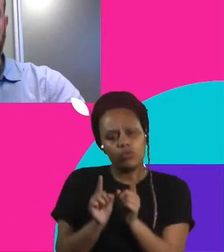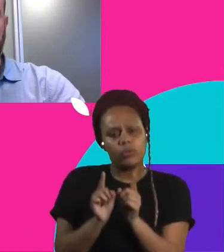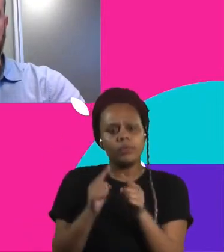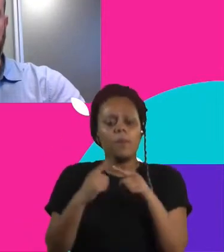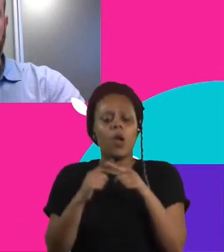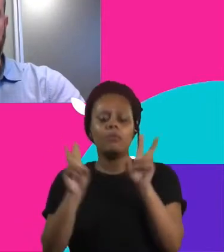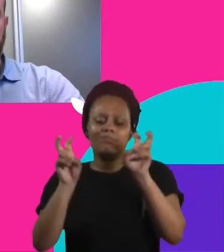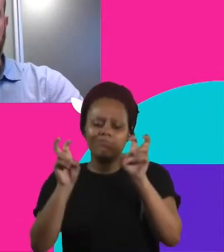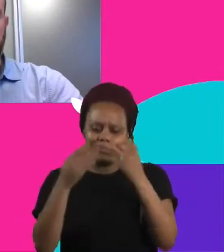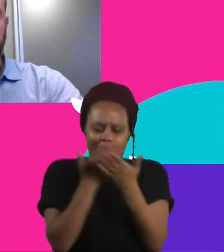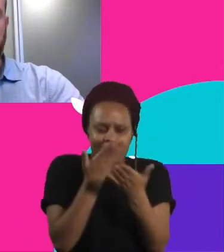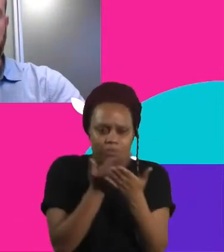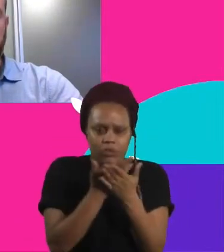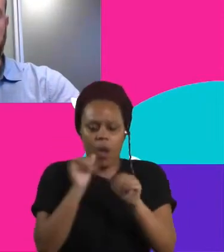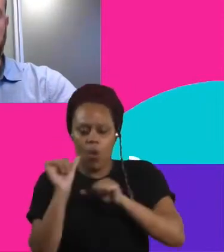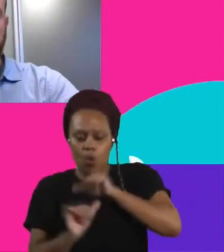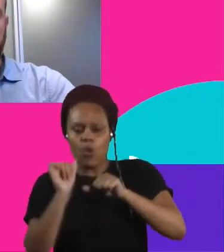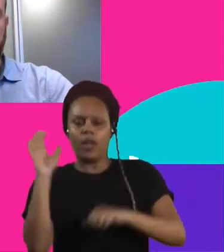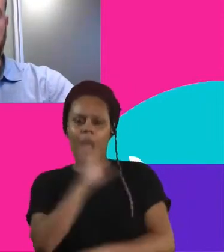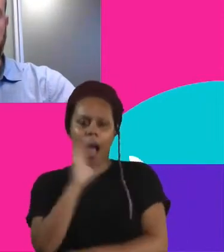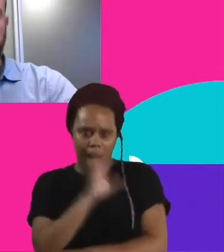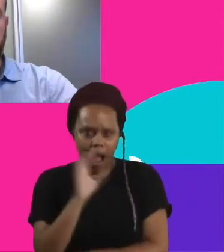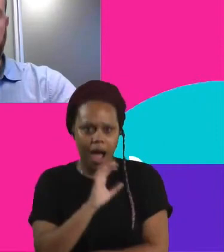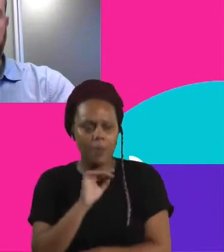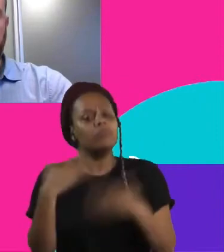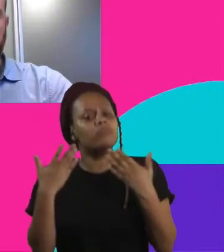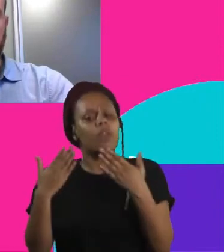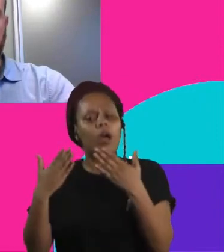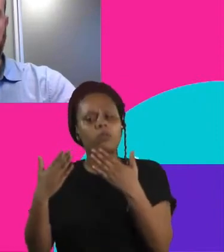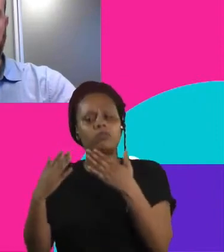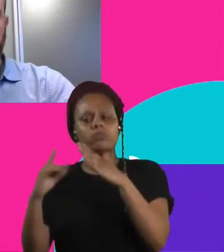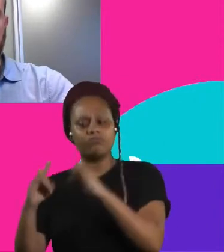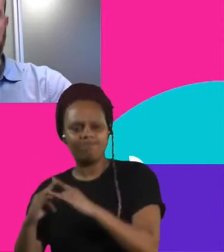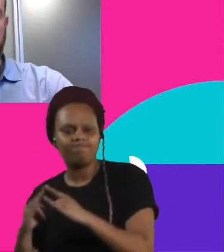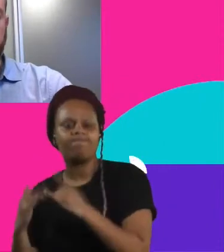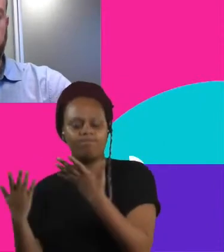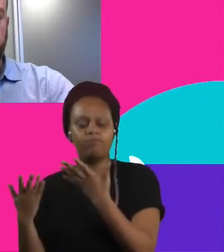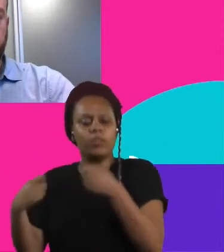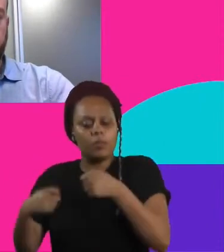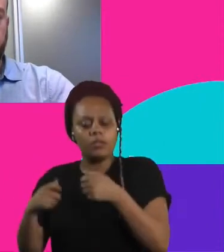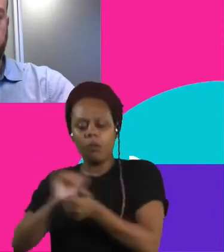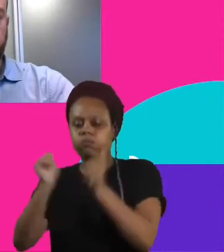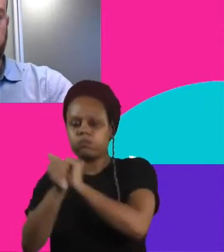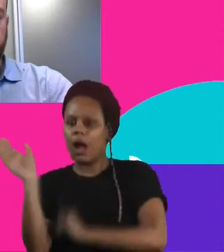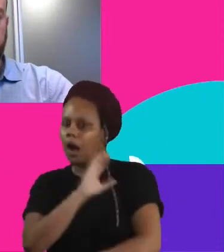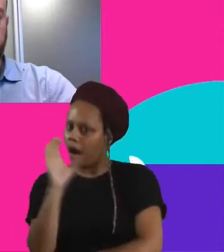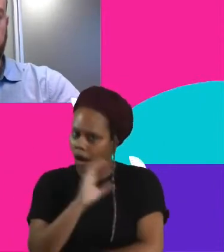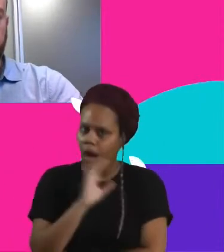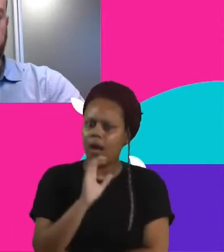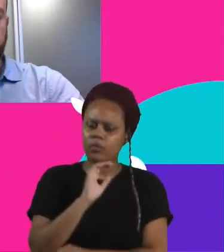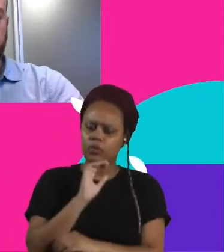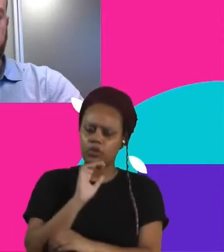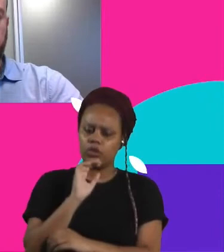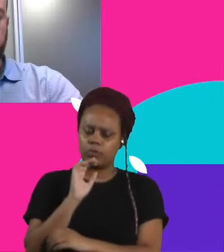muito rapidamente. Então, a própria instituição, ela tem que buscar formas de se adaptar muito rápido, de se